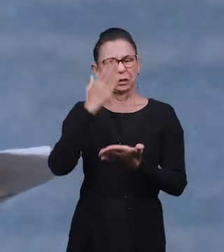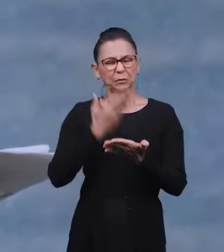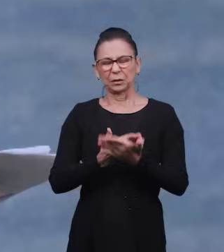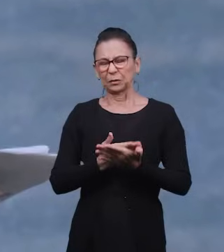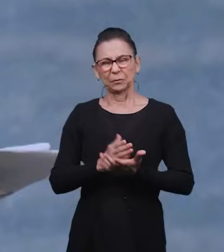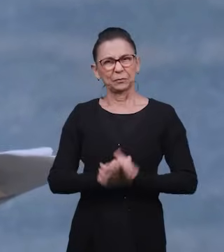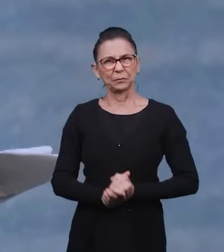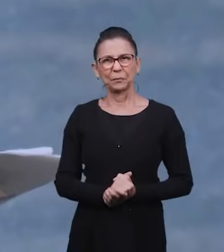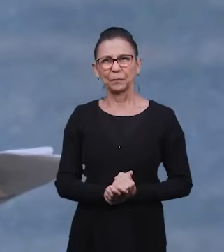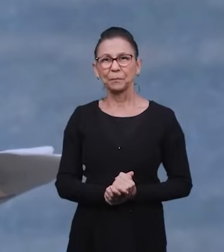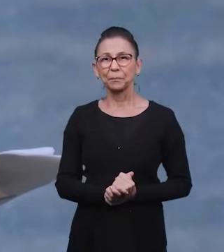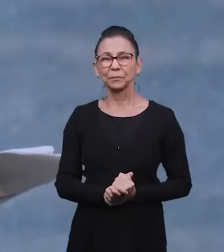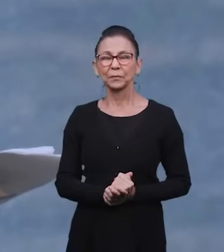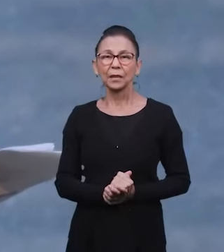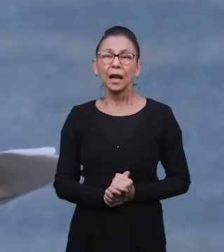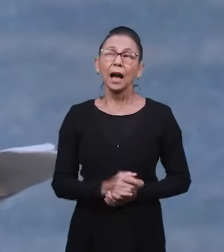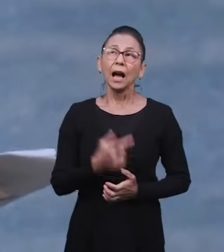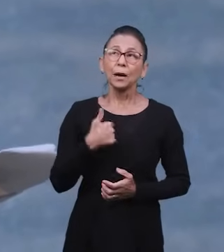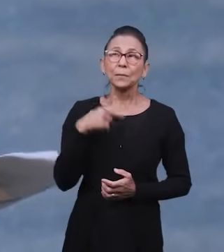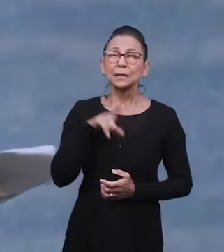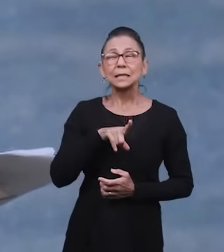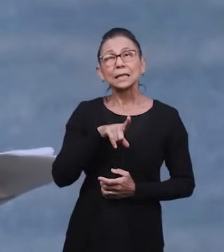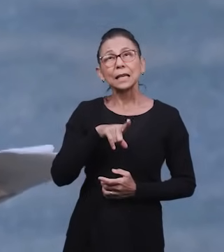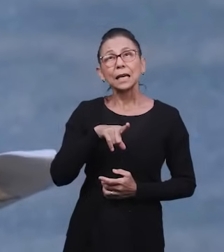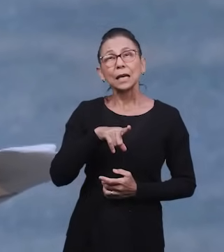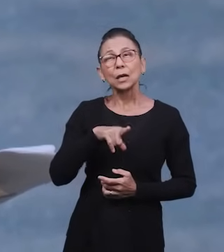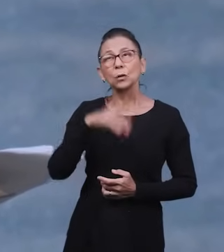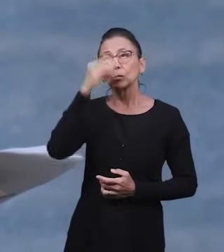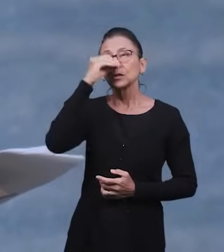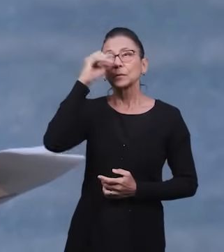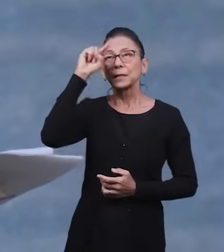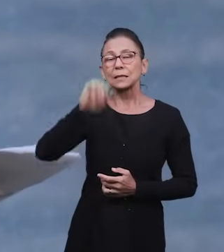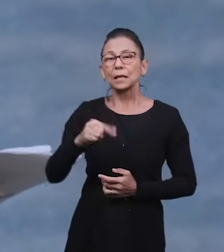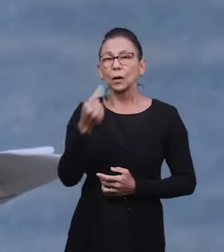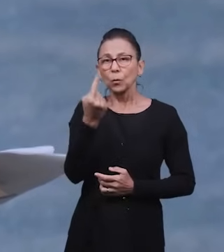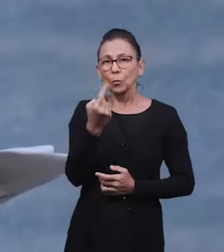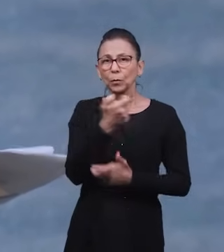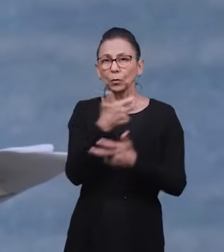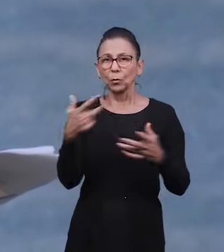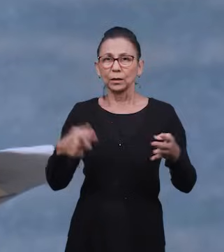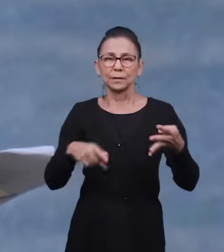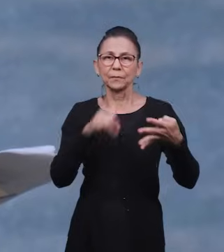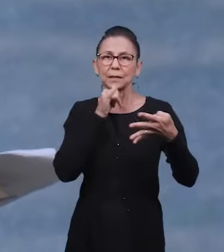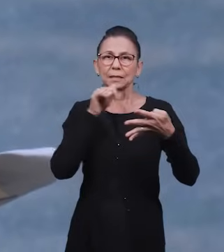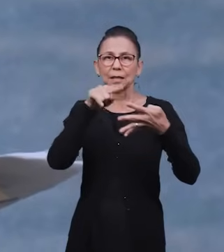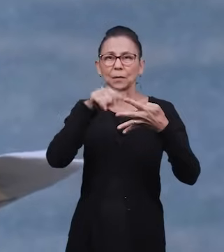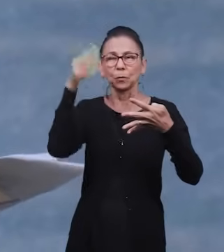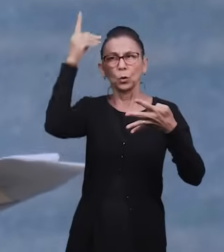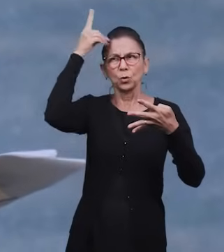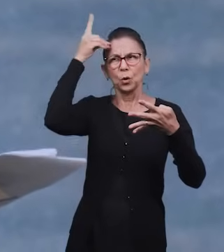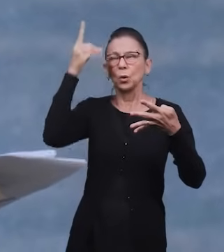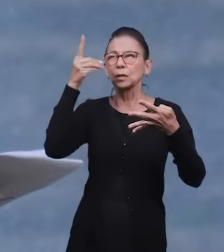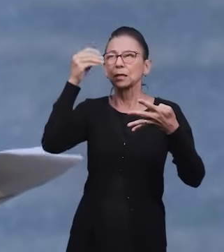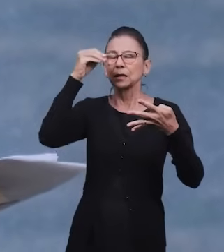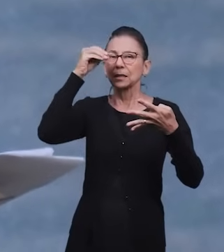ponto, ele negou tudo. Nós não temos que selecionar aquilo que importa ou que não importa para nós. Porque quando você fala de